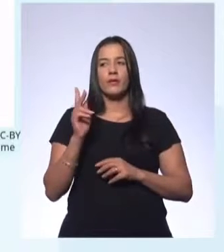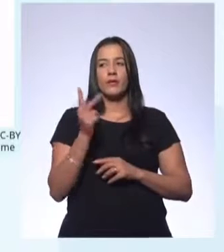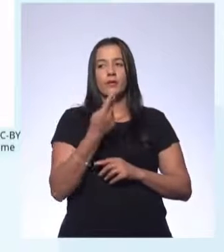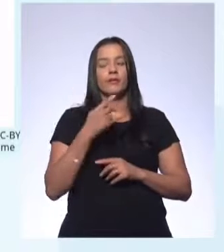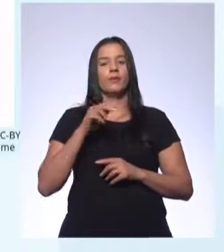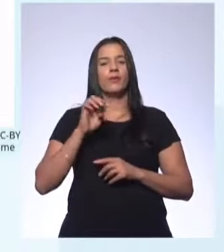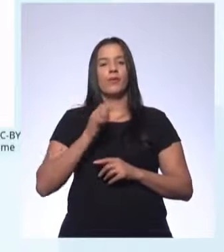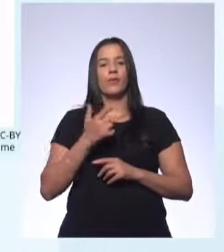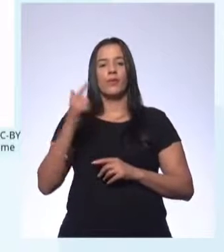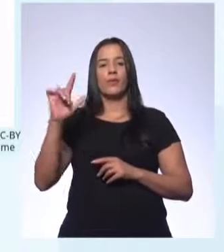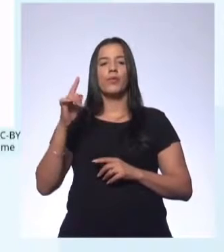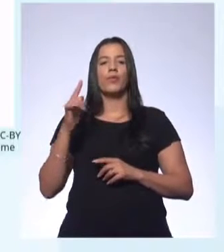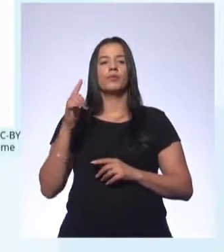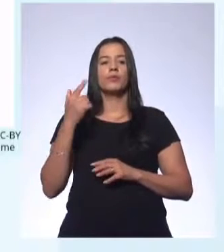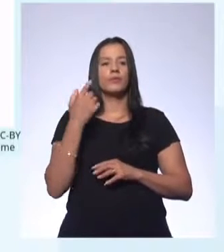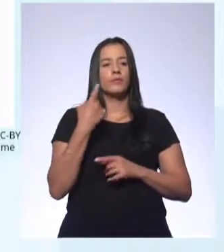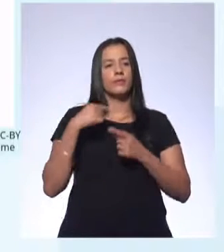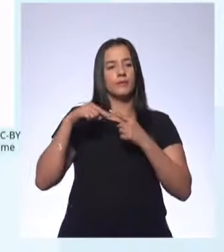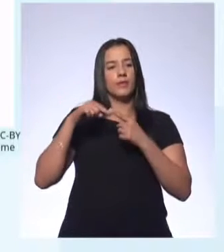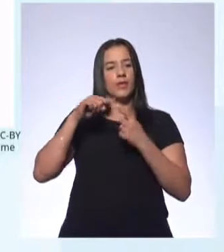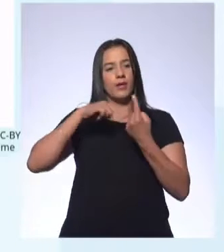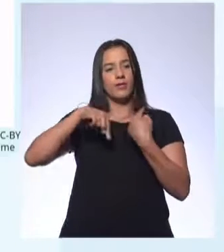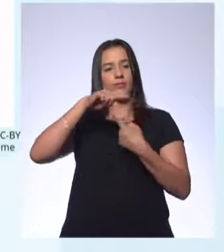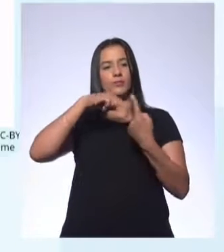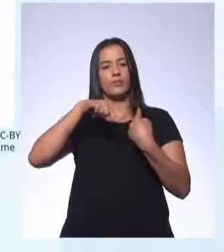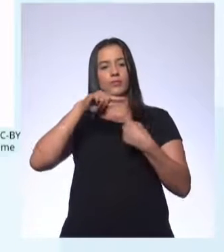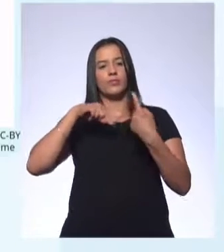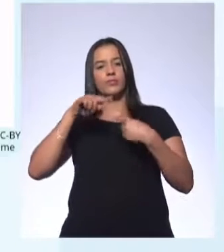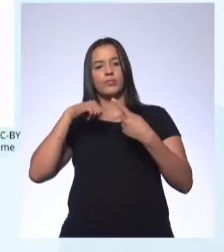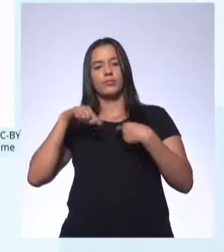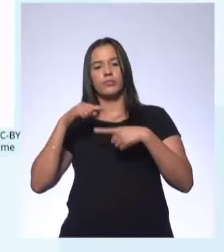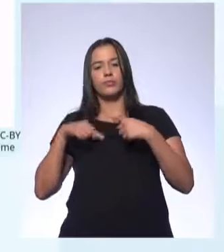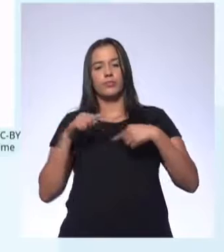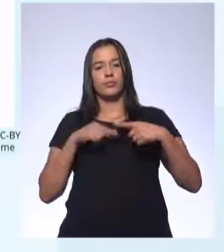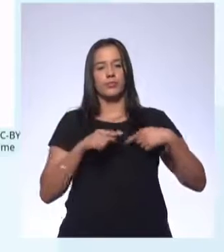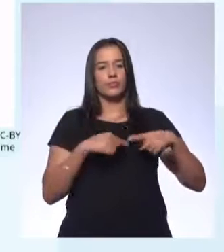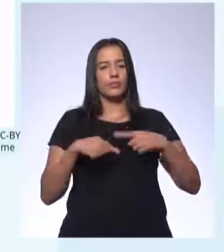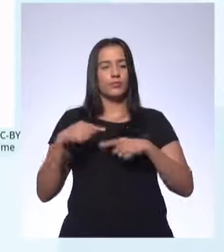outra árvore que acontece a mesma reação, aí dessa reação acaba